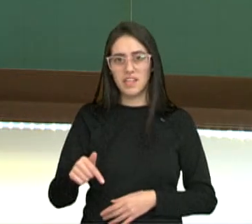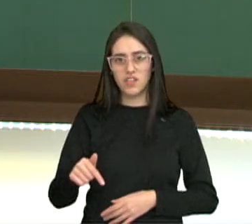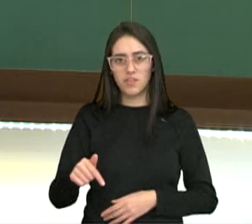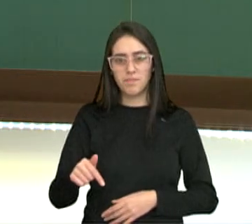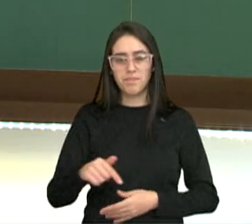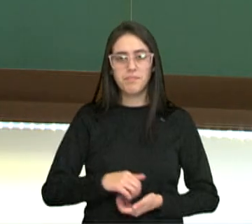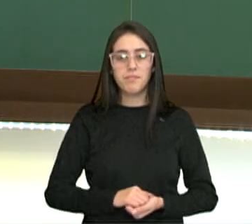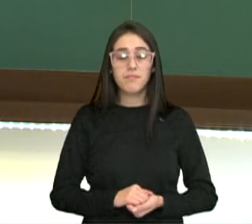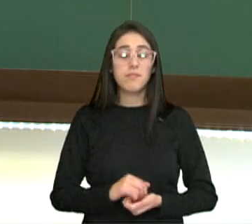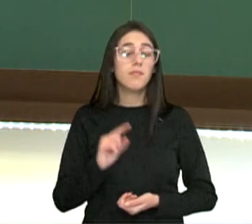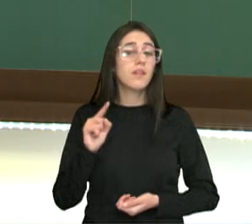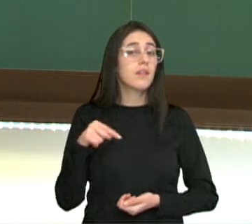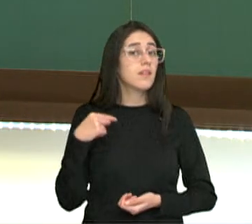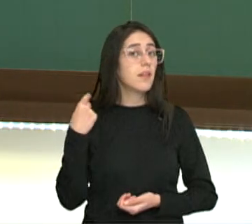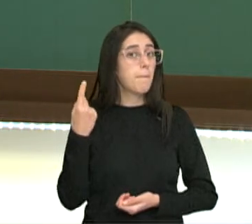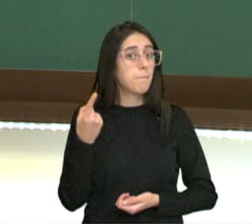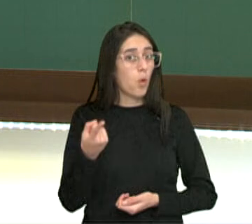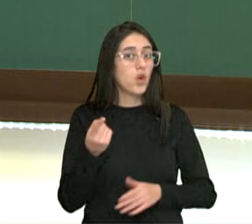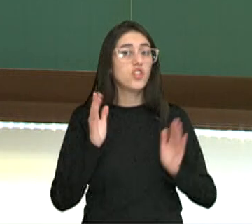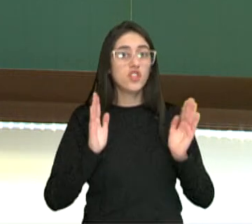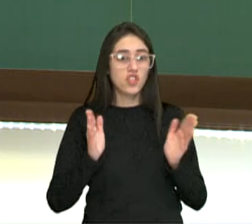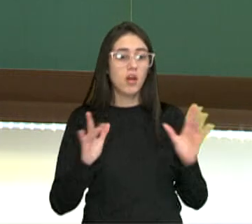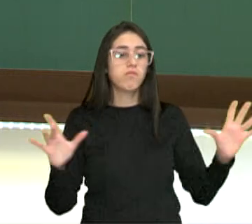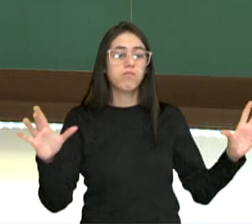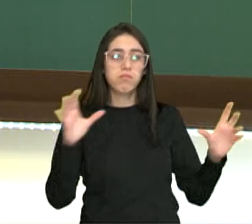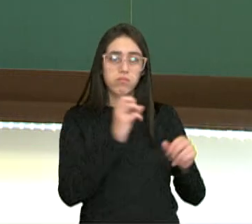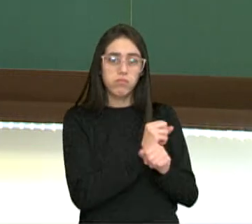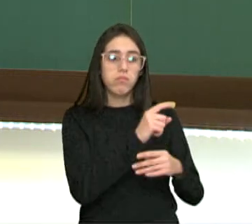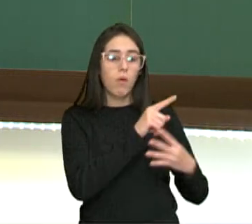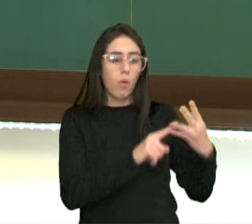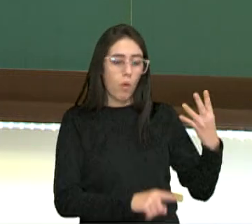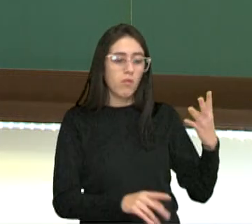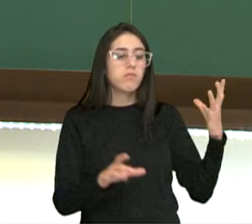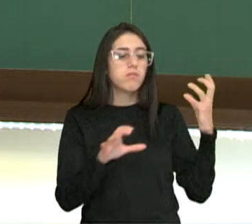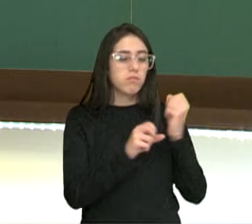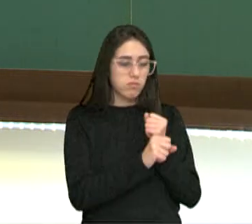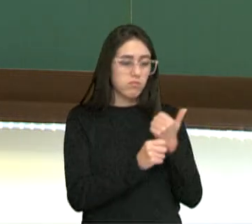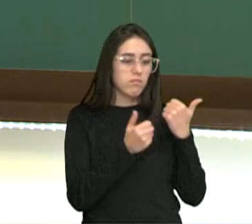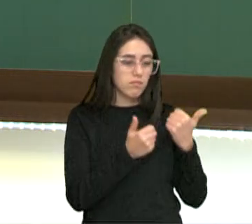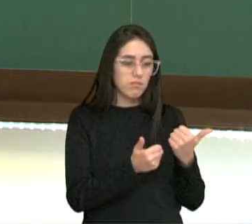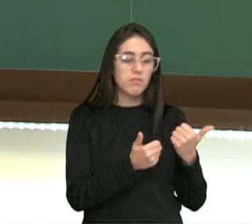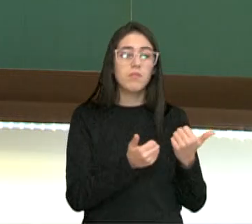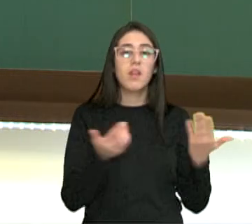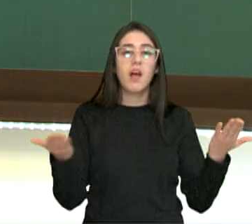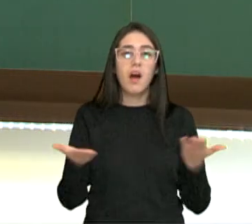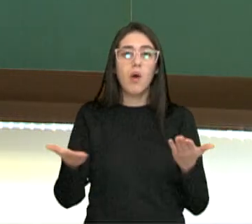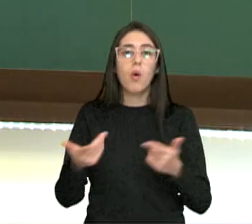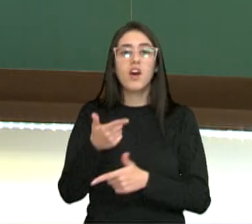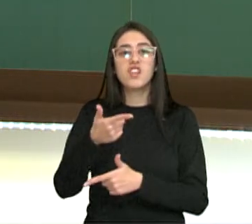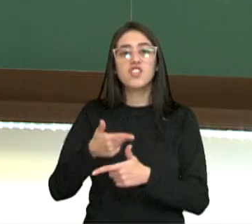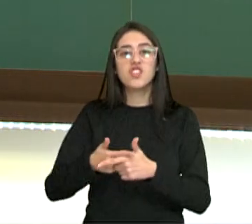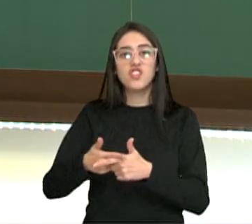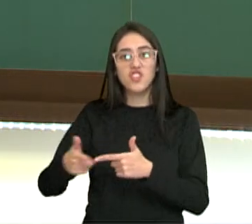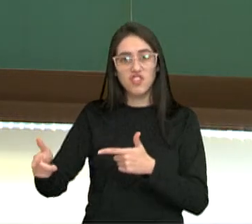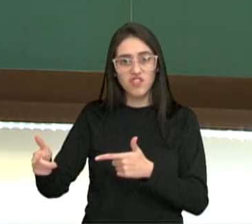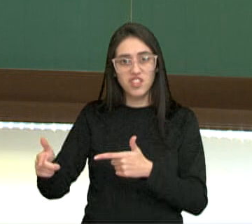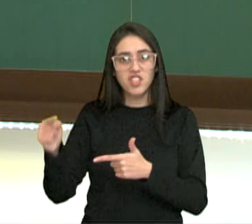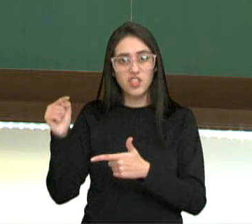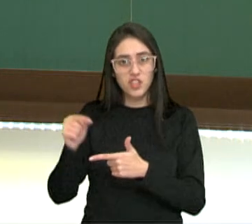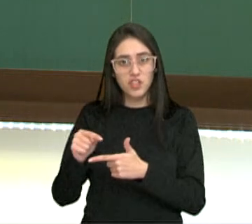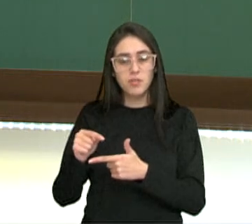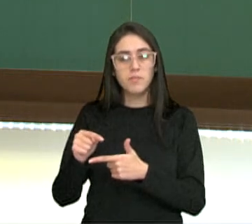Em seguida, depois que a gente soma esses produtos, nós dividimos esse